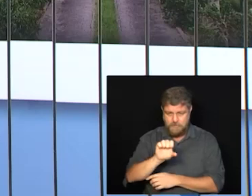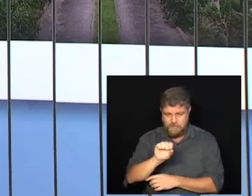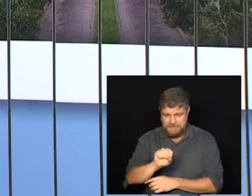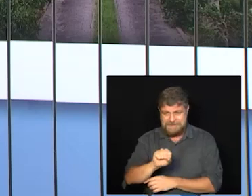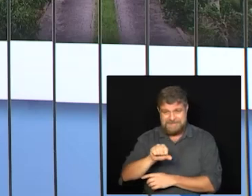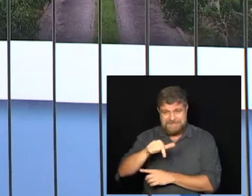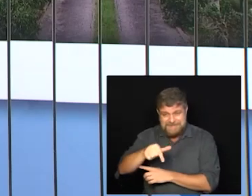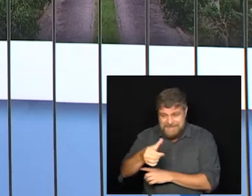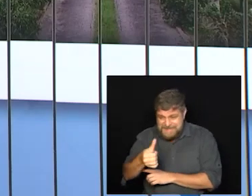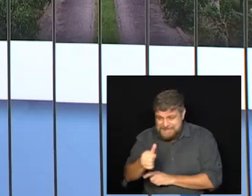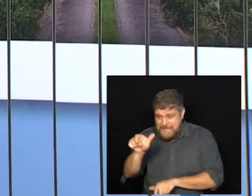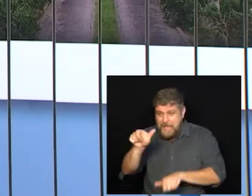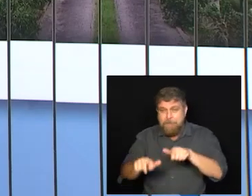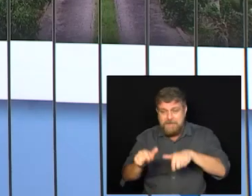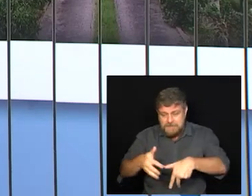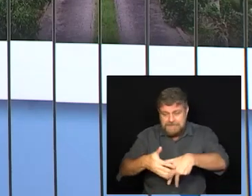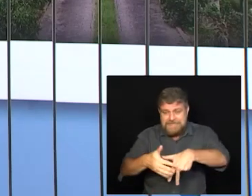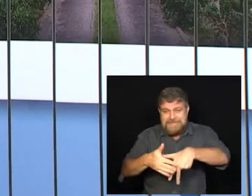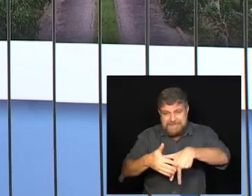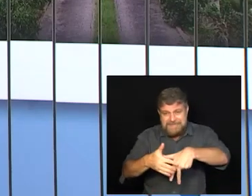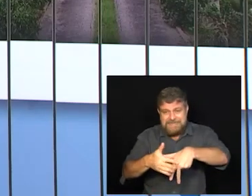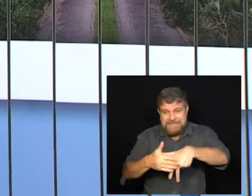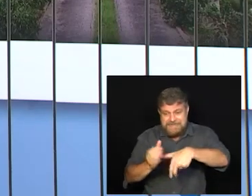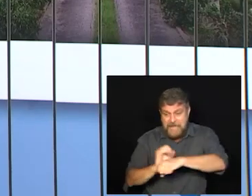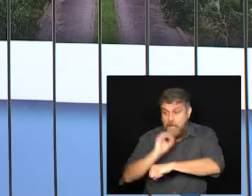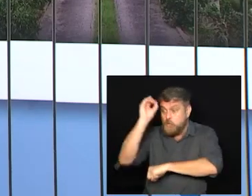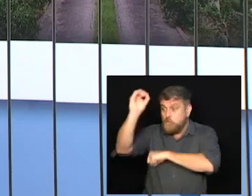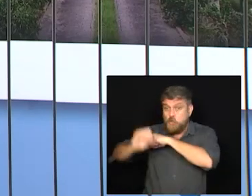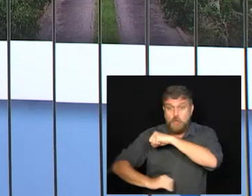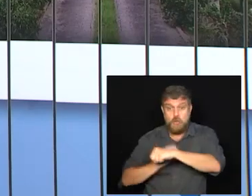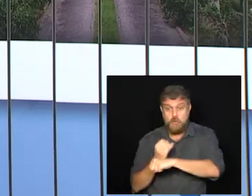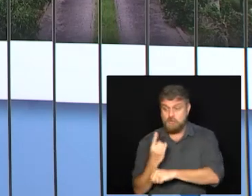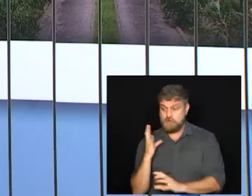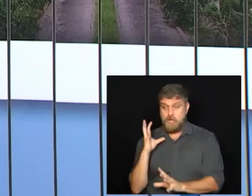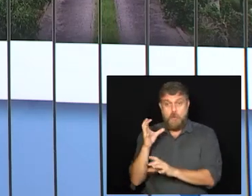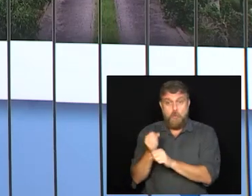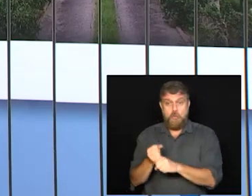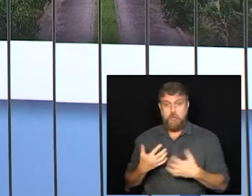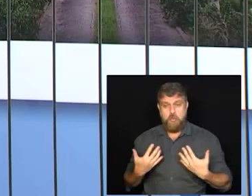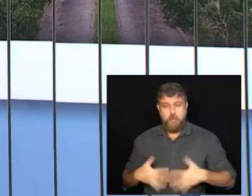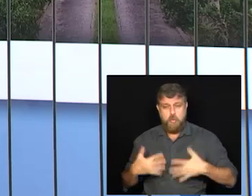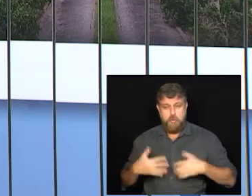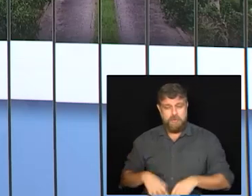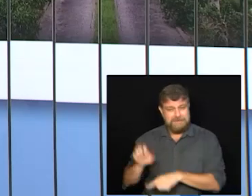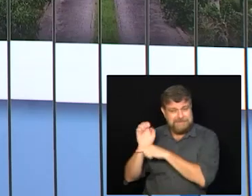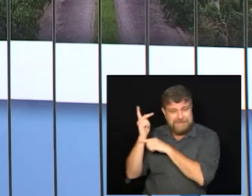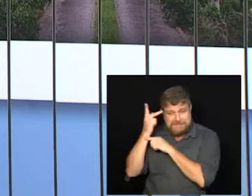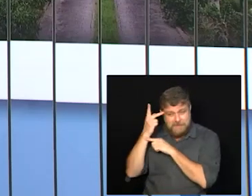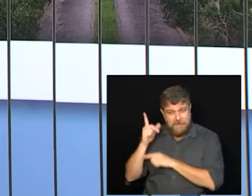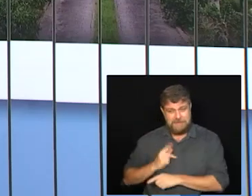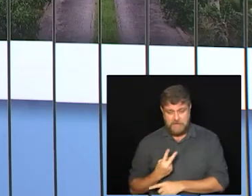79.876 novos casos confirmados nas últimas 24 horas. No estado de São Paulo, são